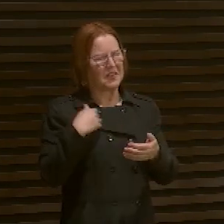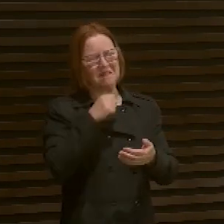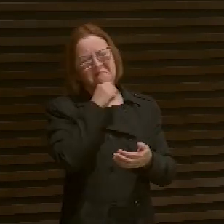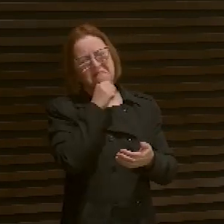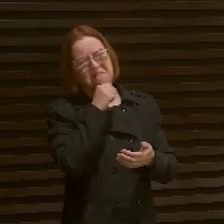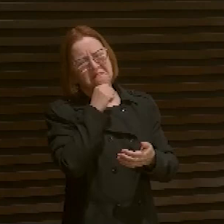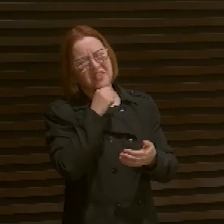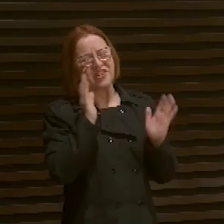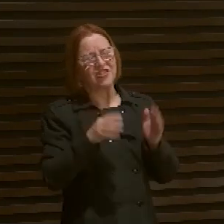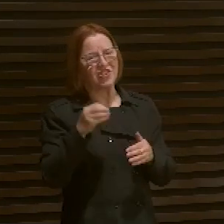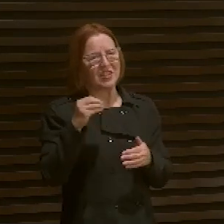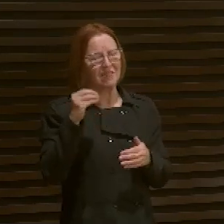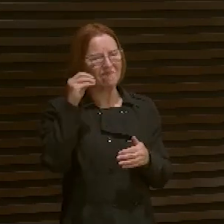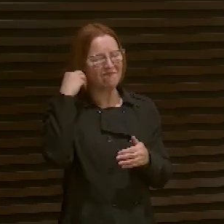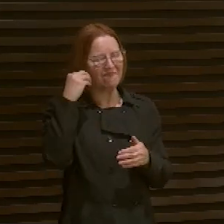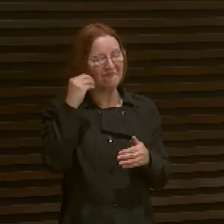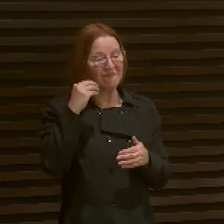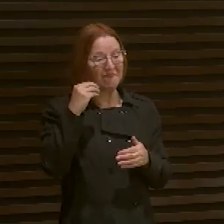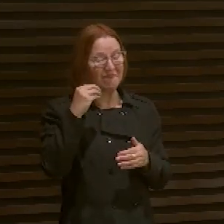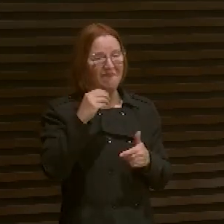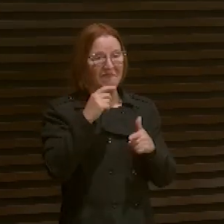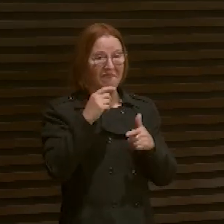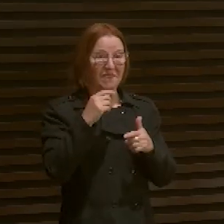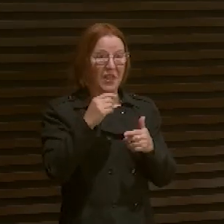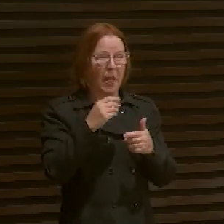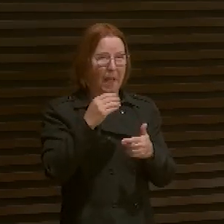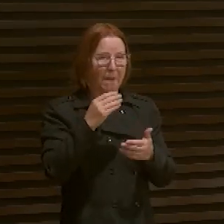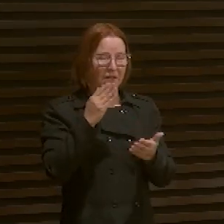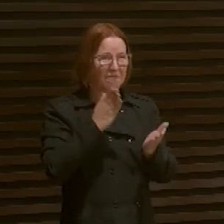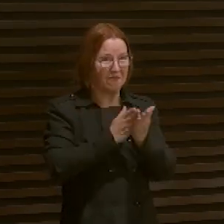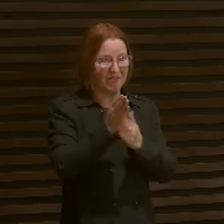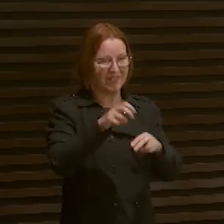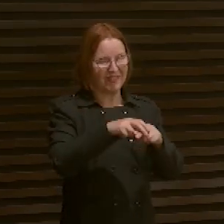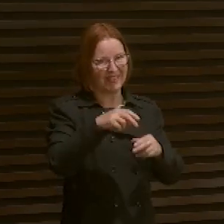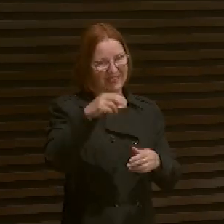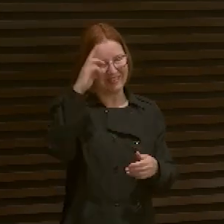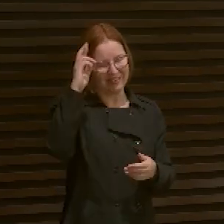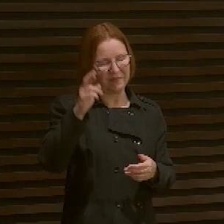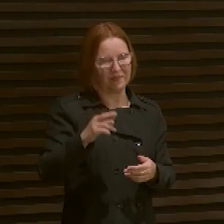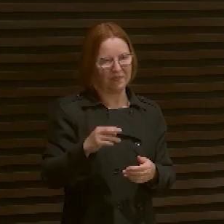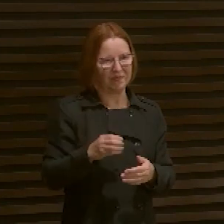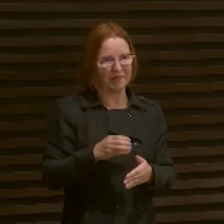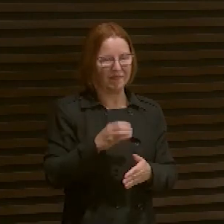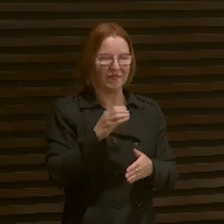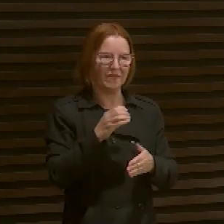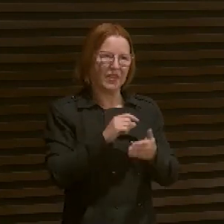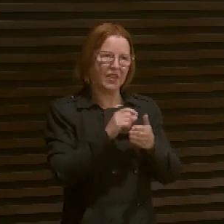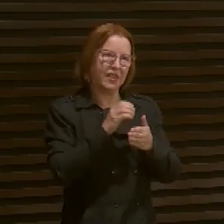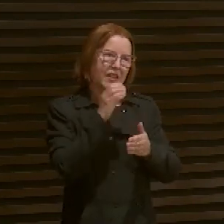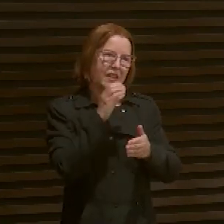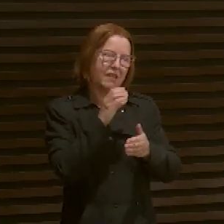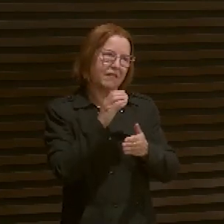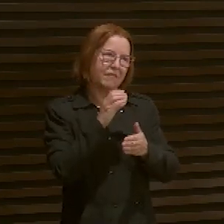experimentado, provado pelo Senhor. Eu quero ler o capítulo 1 da primeira epístola, 1